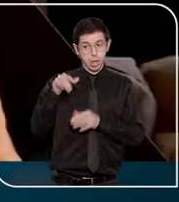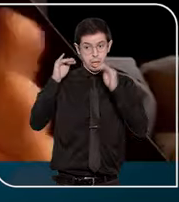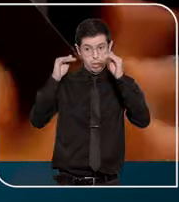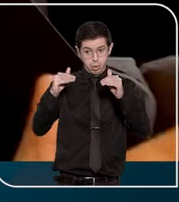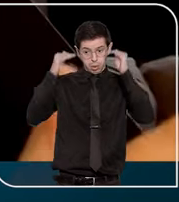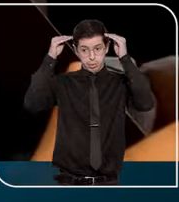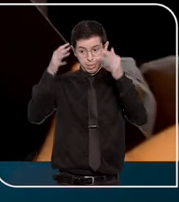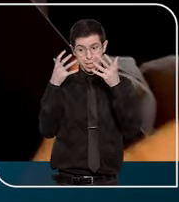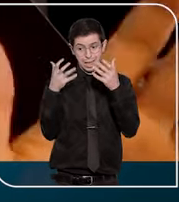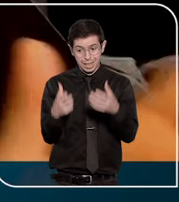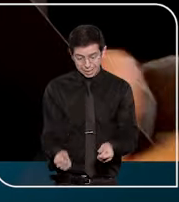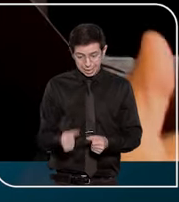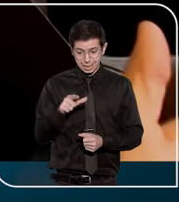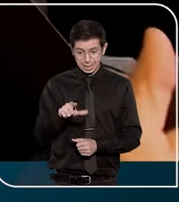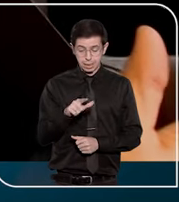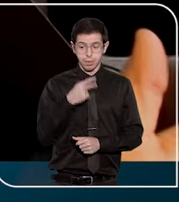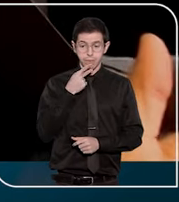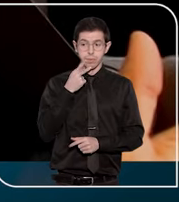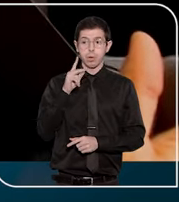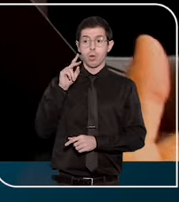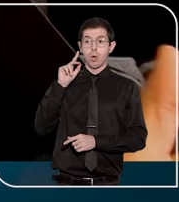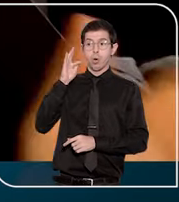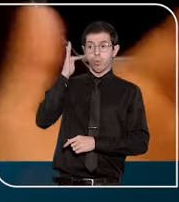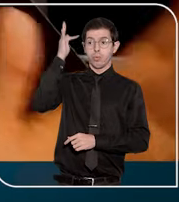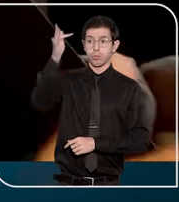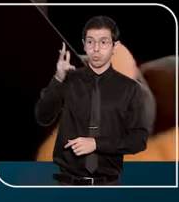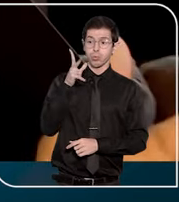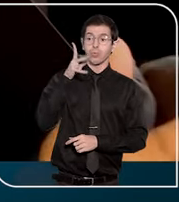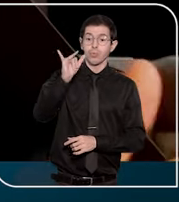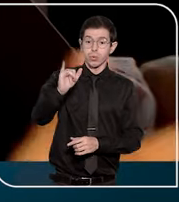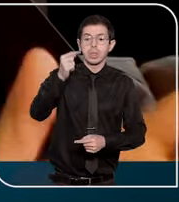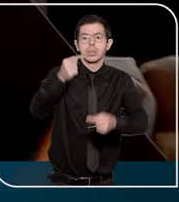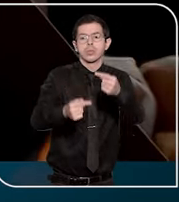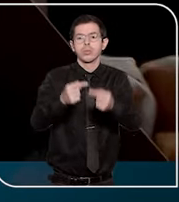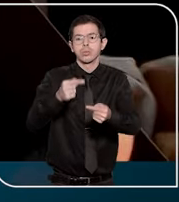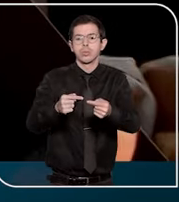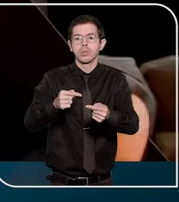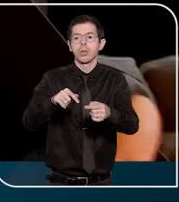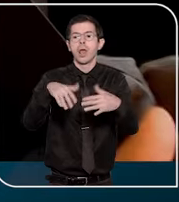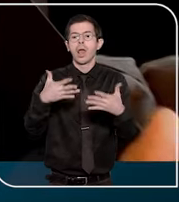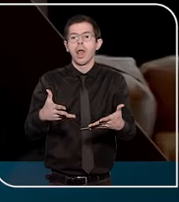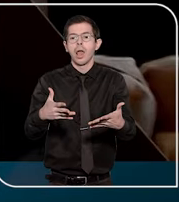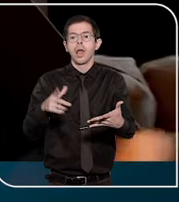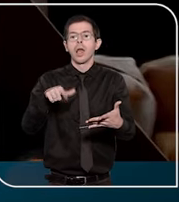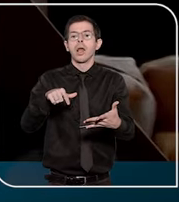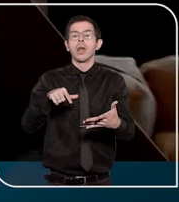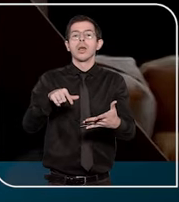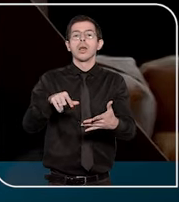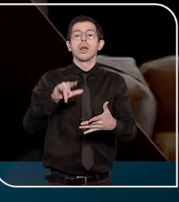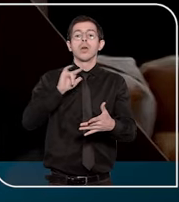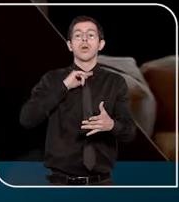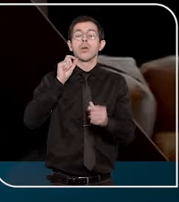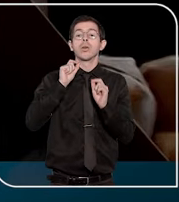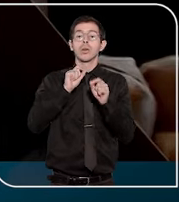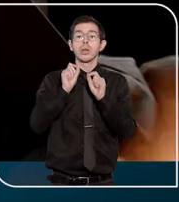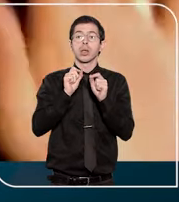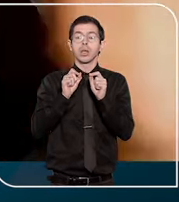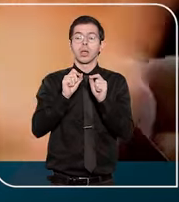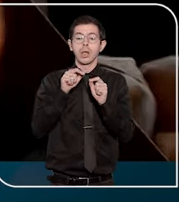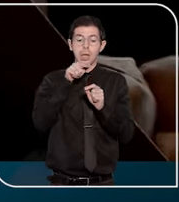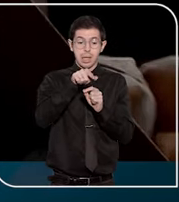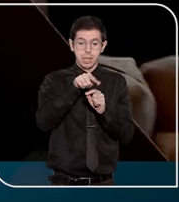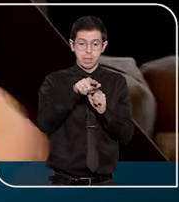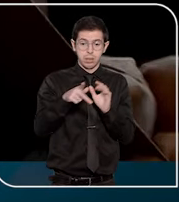dizendo que em breve fixará uma tese, é onde vem, ou é quando vem, o sobrestamento. Esse recurso vai ficar